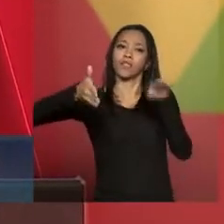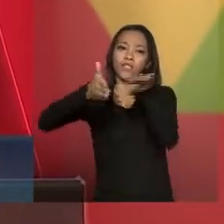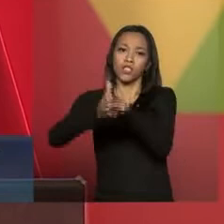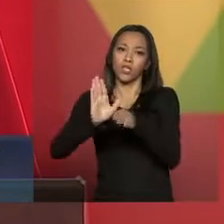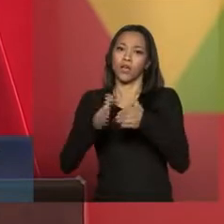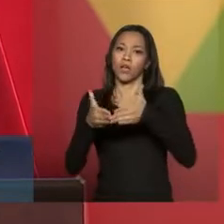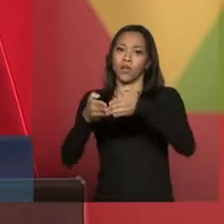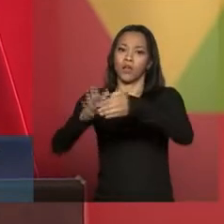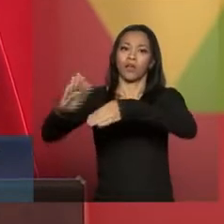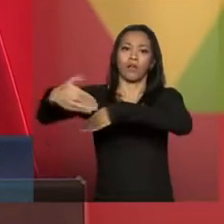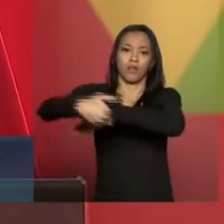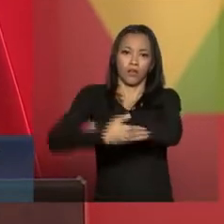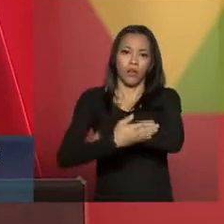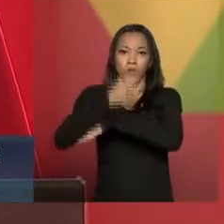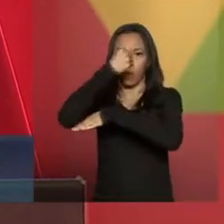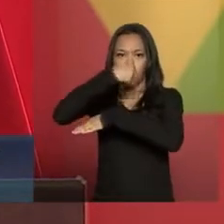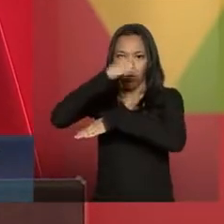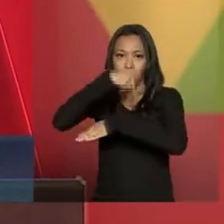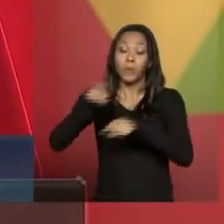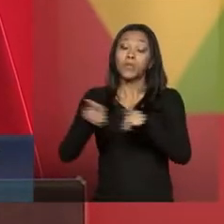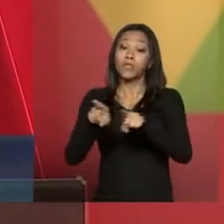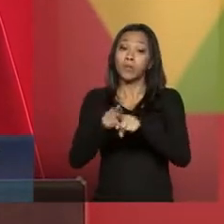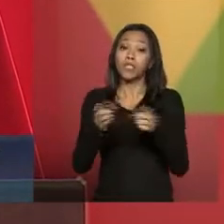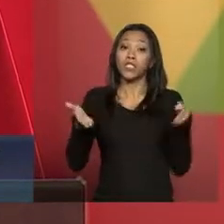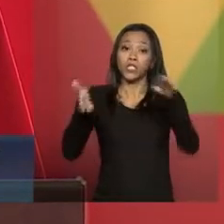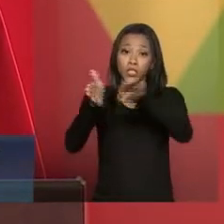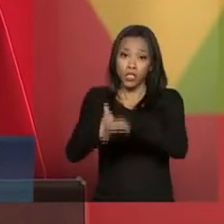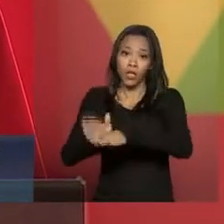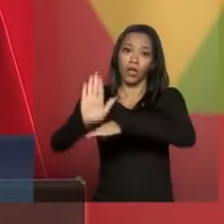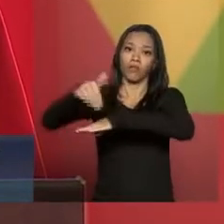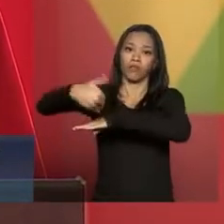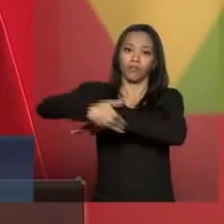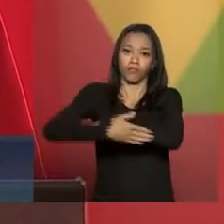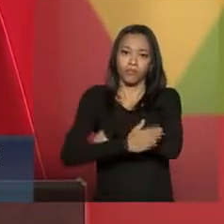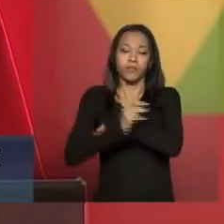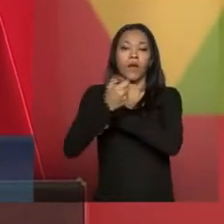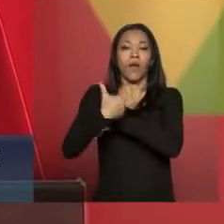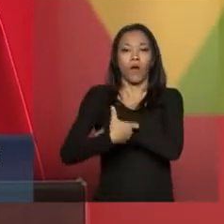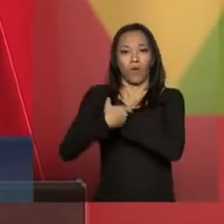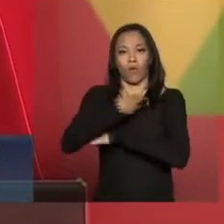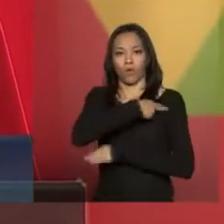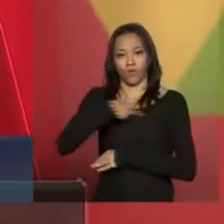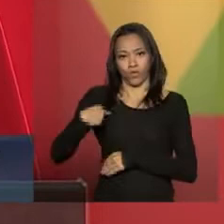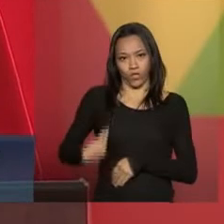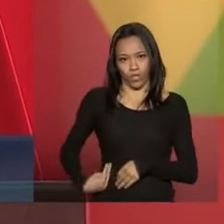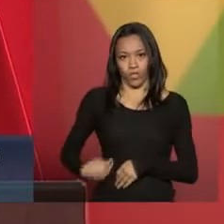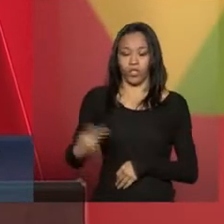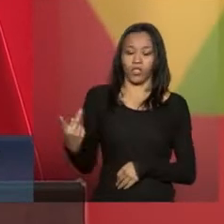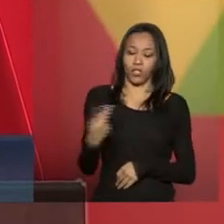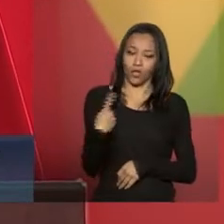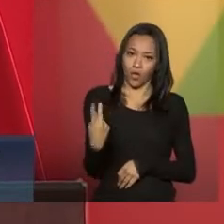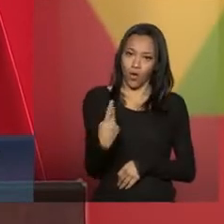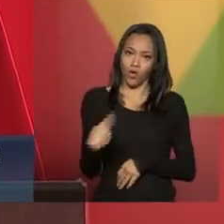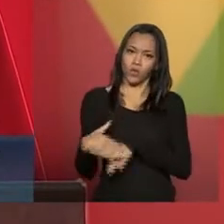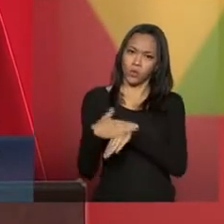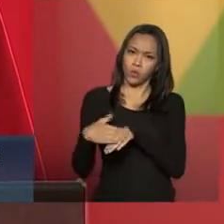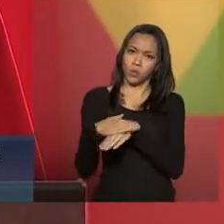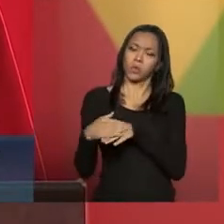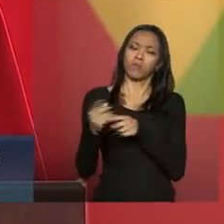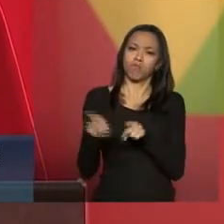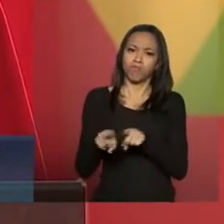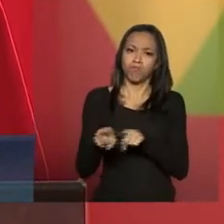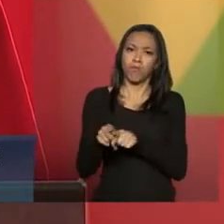China. O primeiro-ministro e eu reafirmamos a importância também de nossas relações